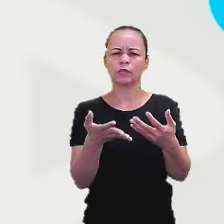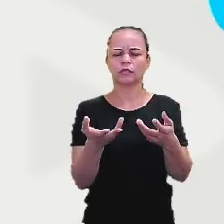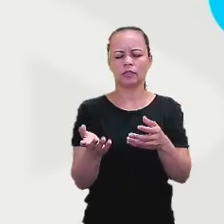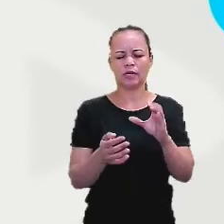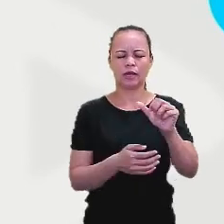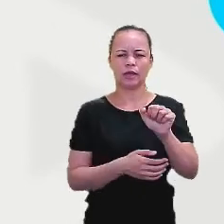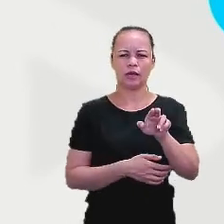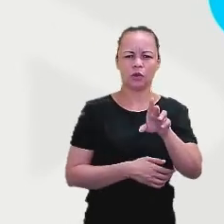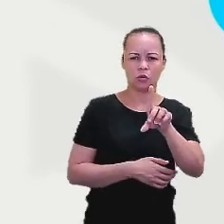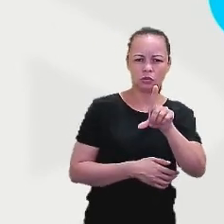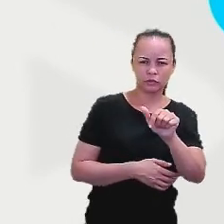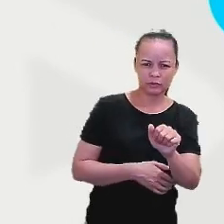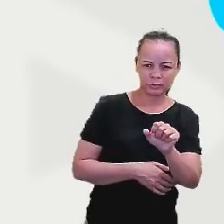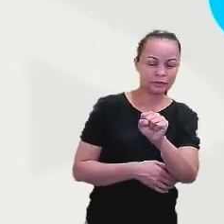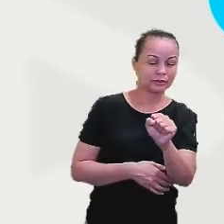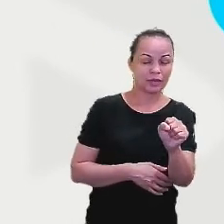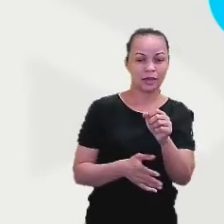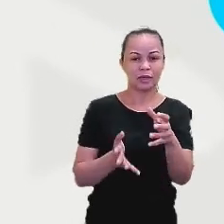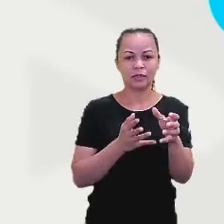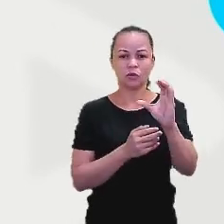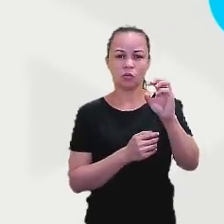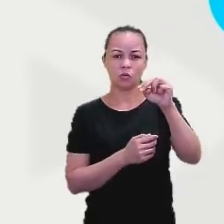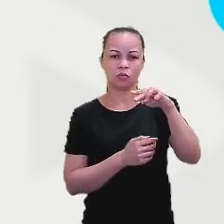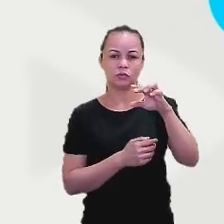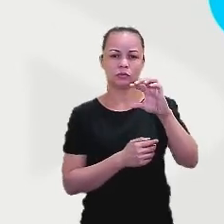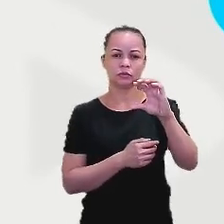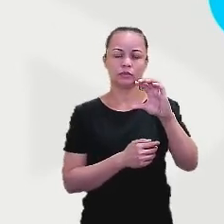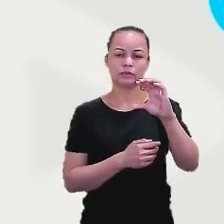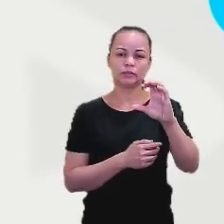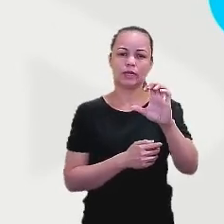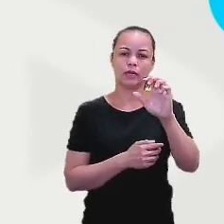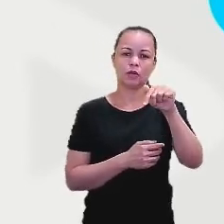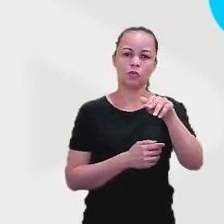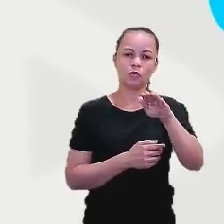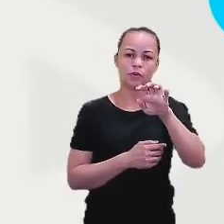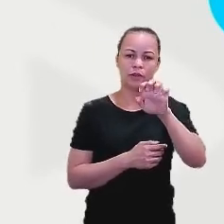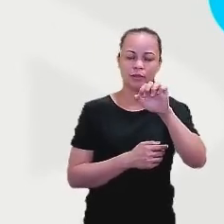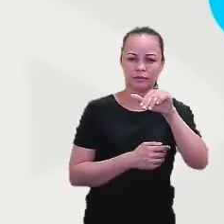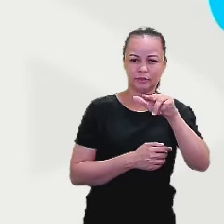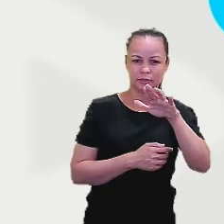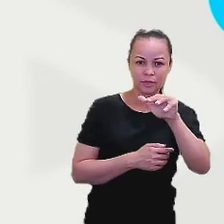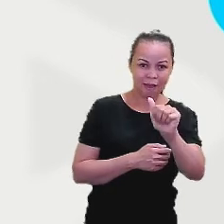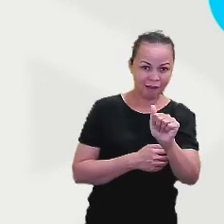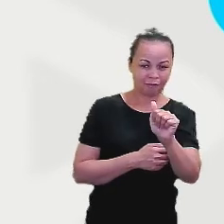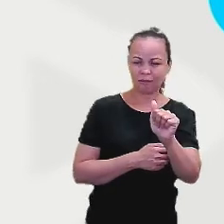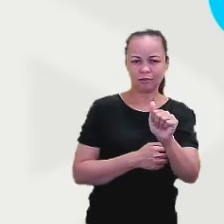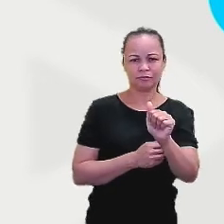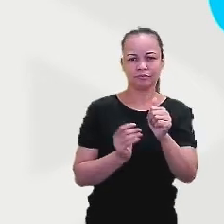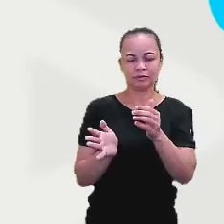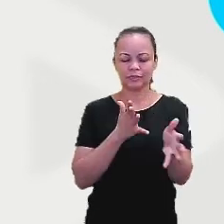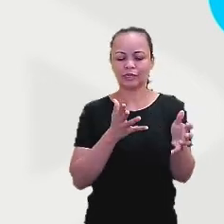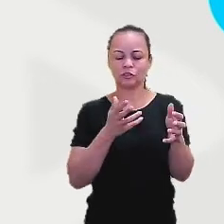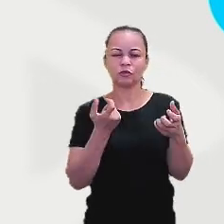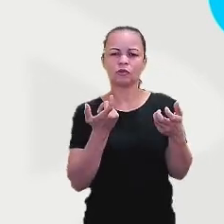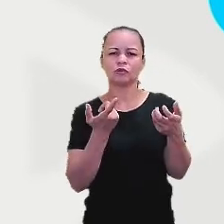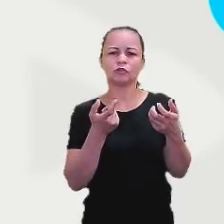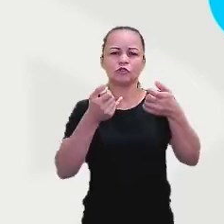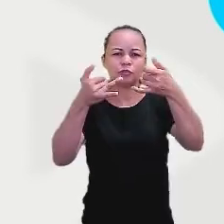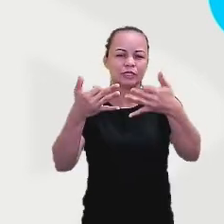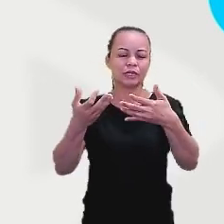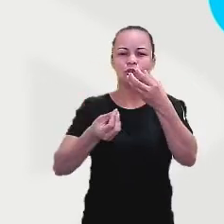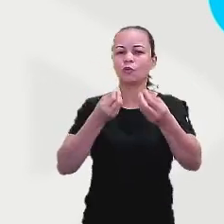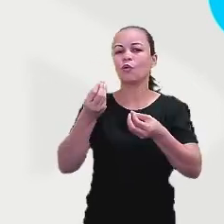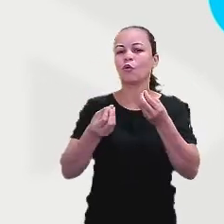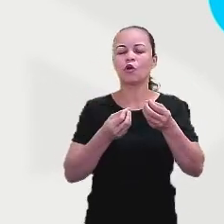e consequência, uma relação de causa e consequência, aliás. Eu estou dizendo o motivo pelo qual os pernilongos estão ali na